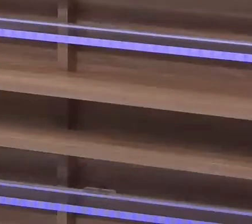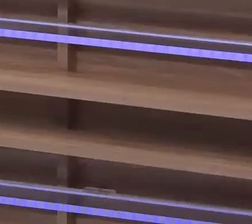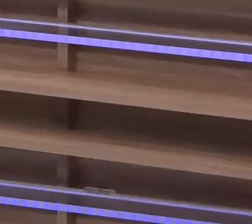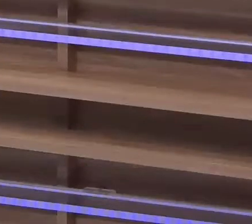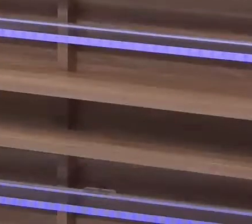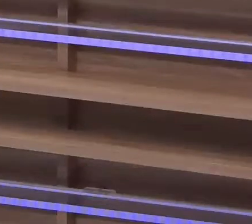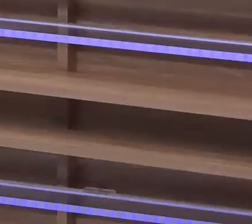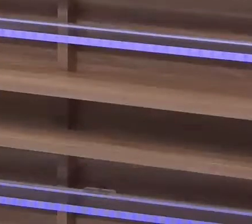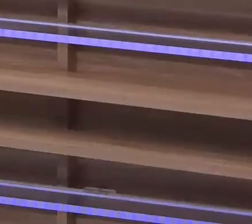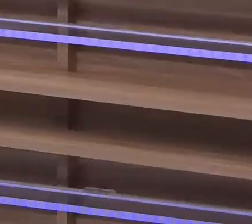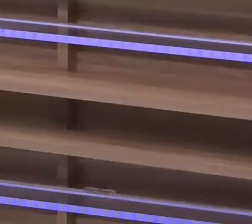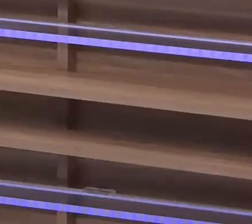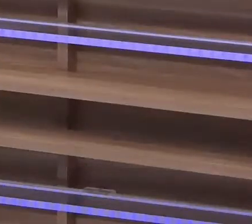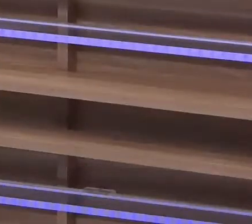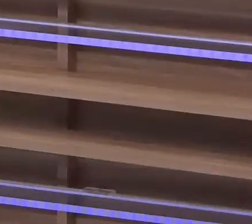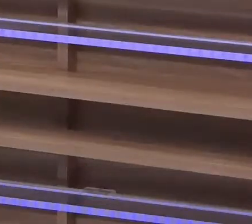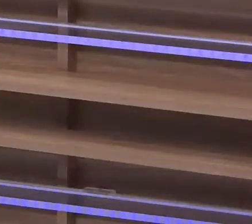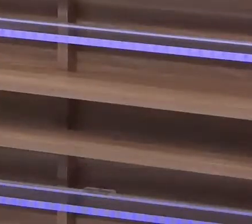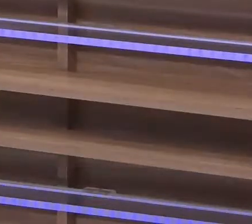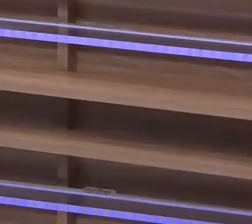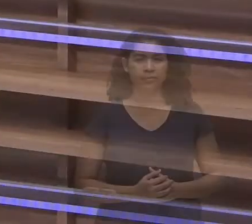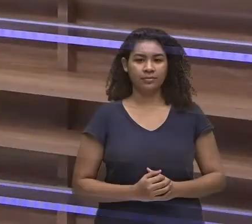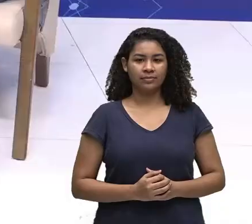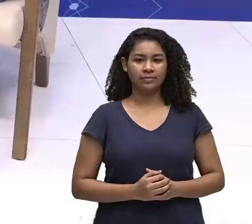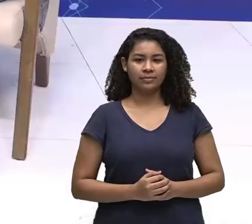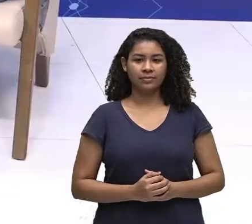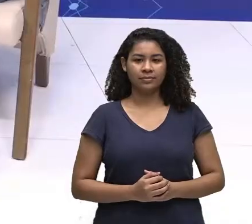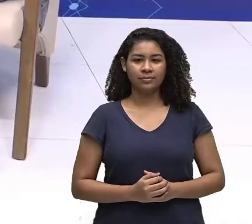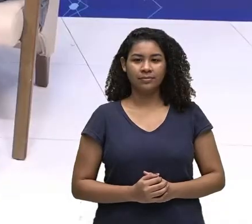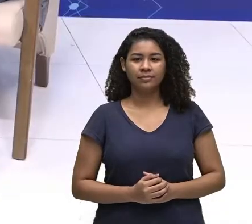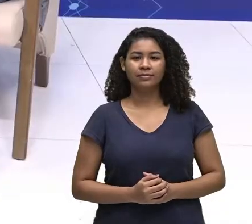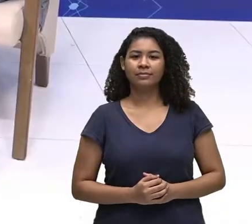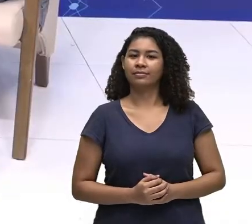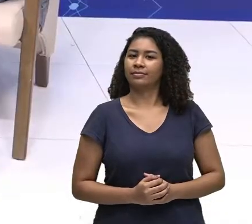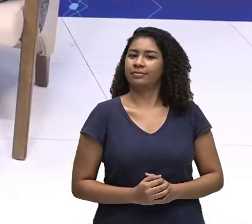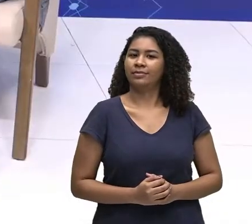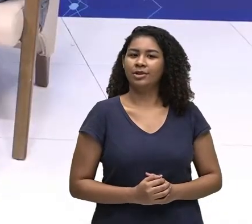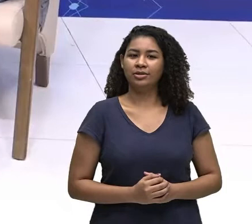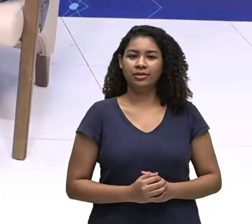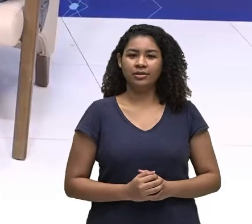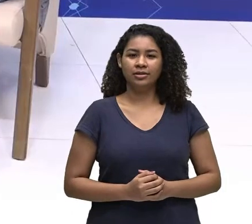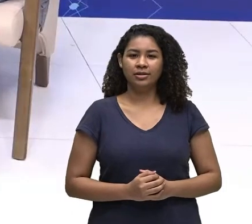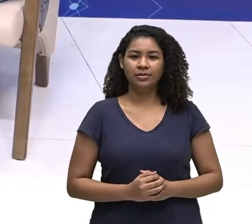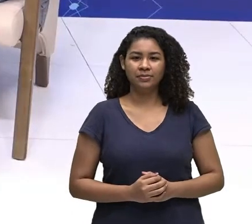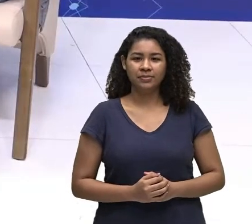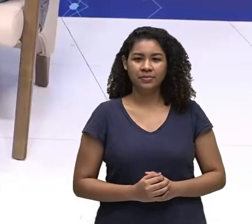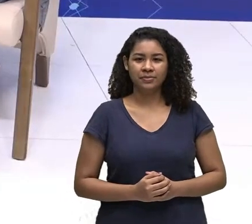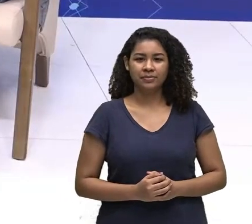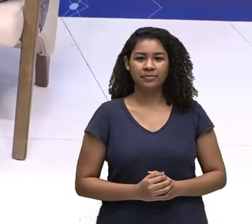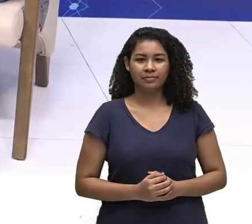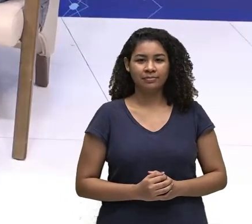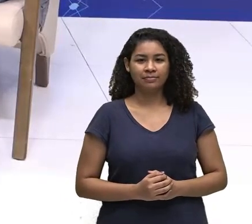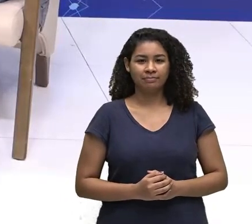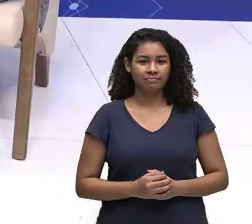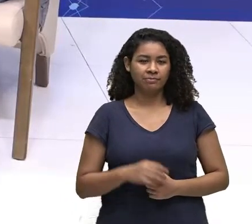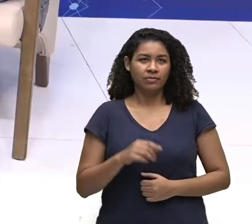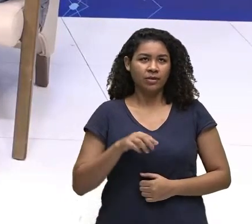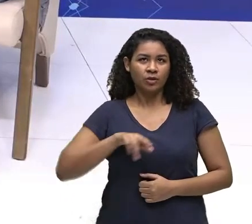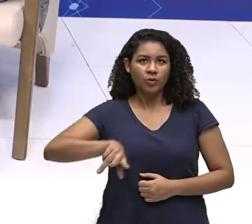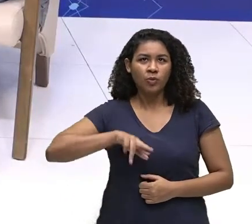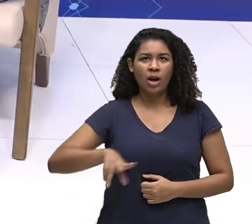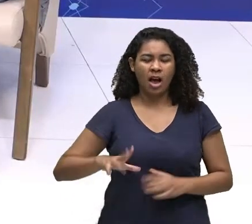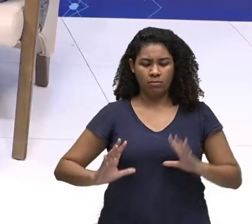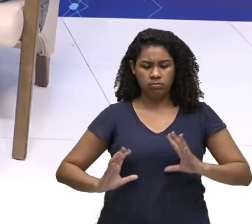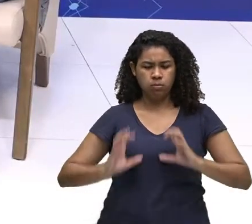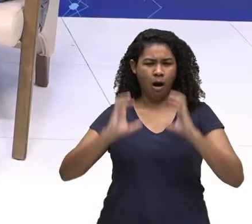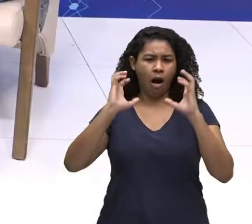postura mais correta, adota para você também. Existe essa rivalidade, entretanto, não é uma briga, né? Não é uma